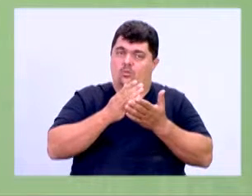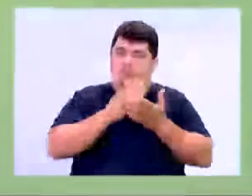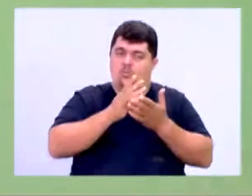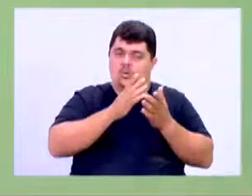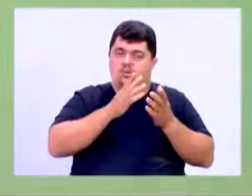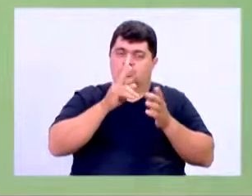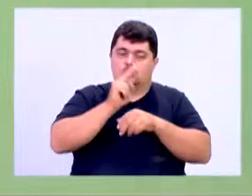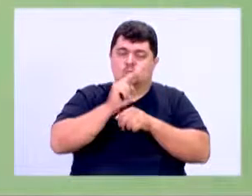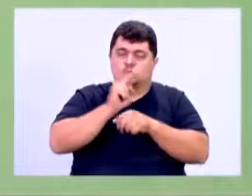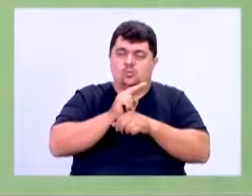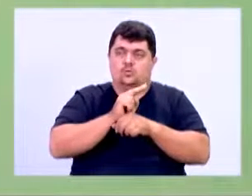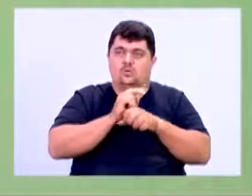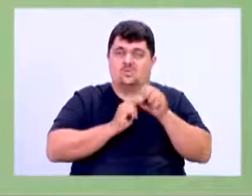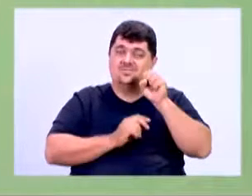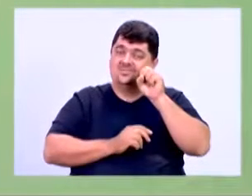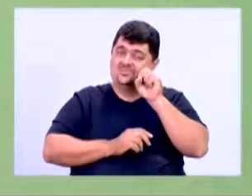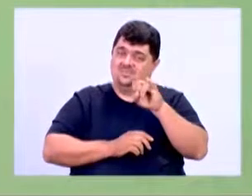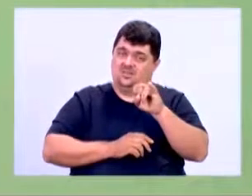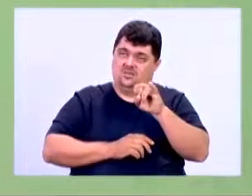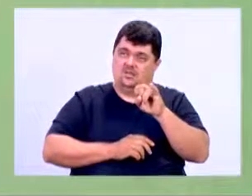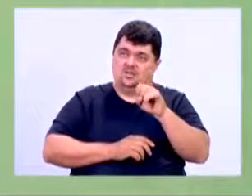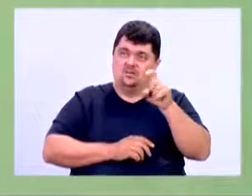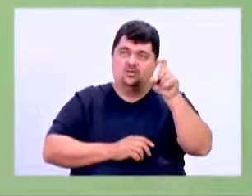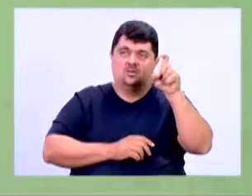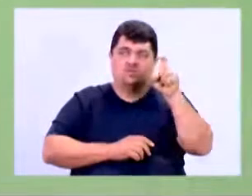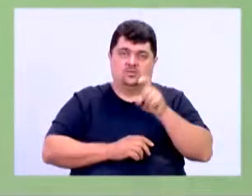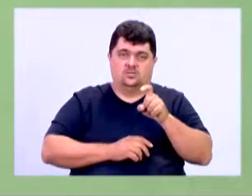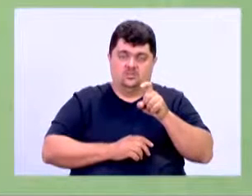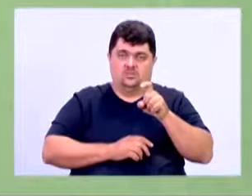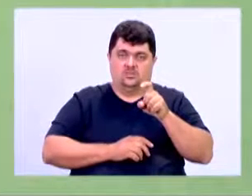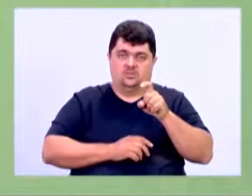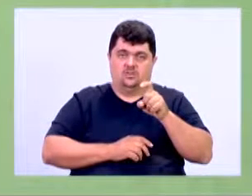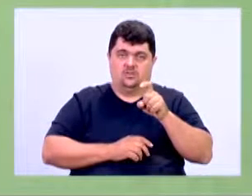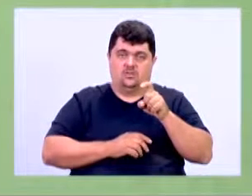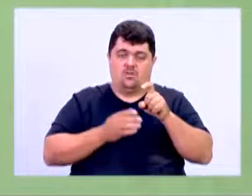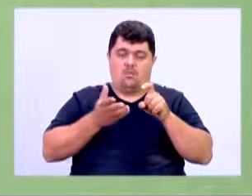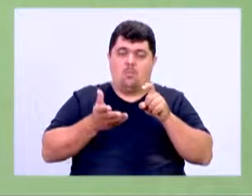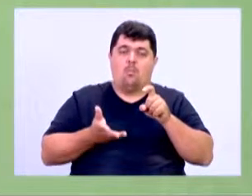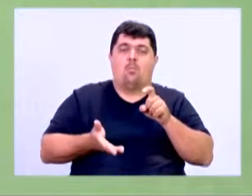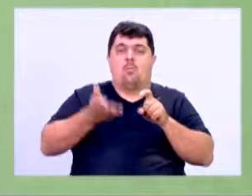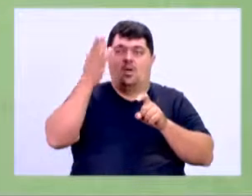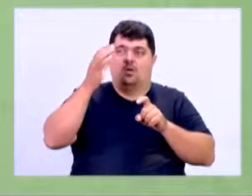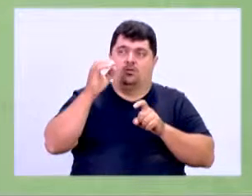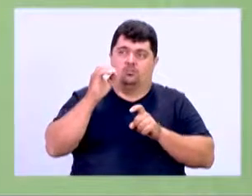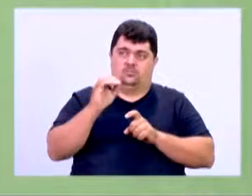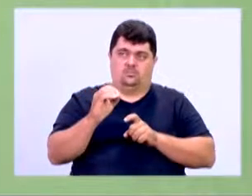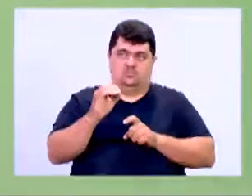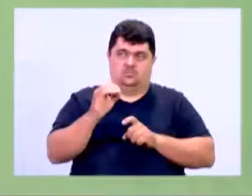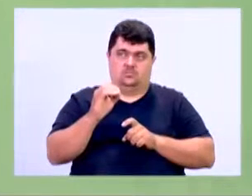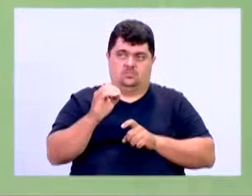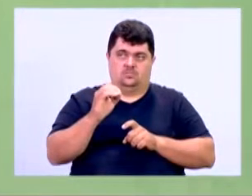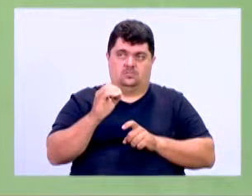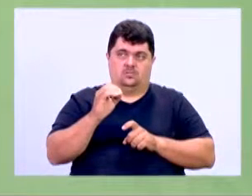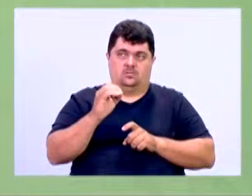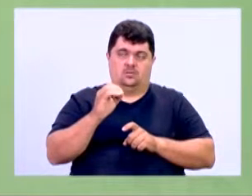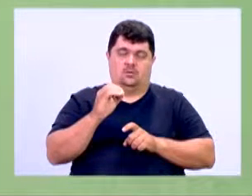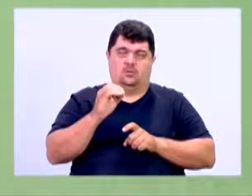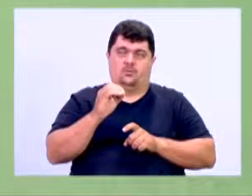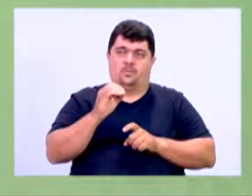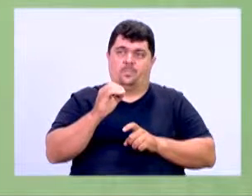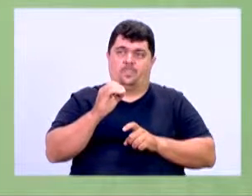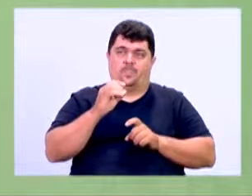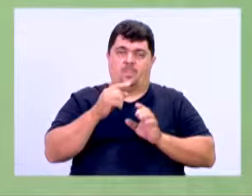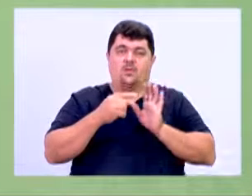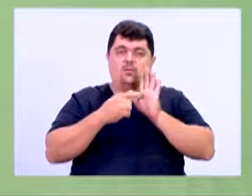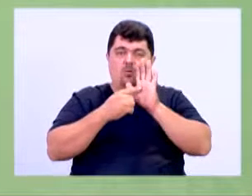controle. Se o x, a variável x, for maior que 0, eu vou exibir uma mensagem para